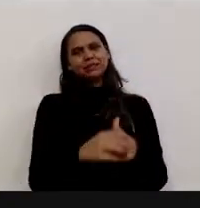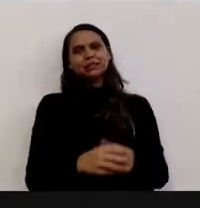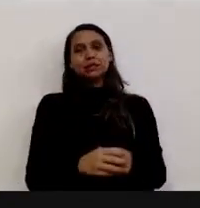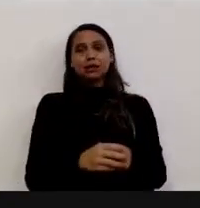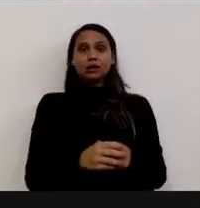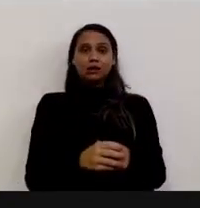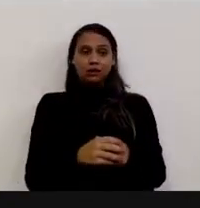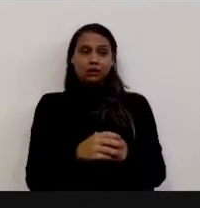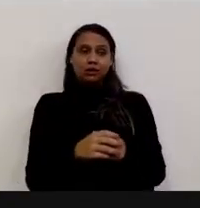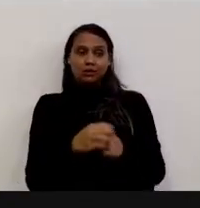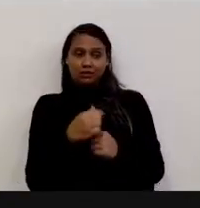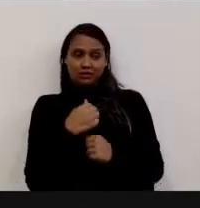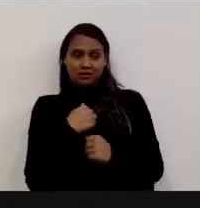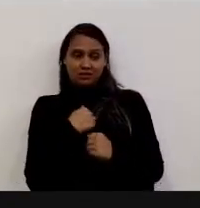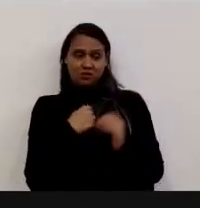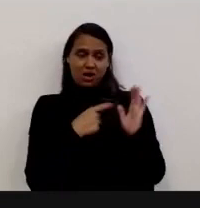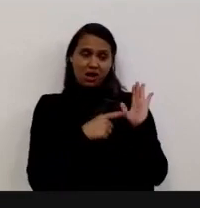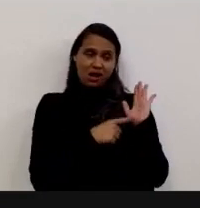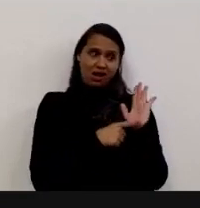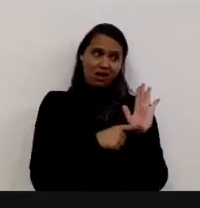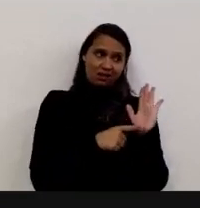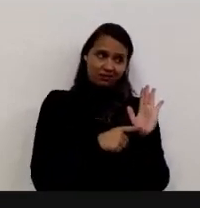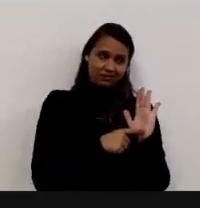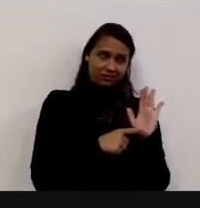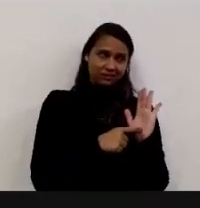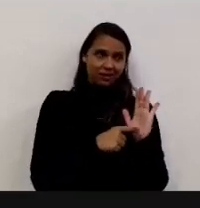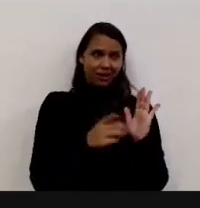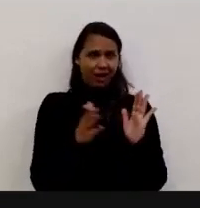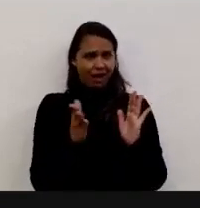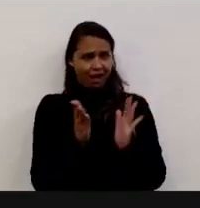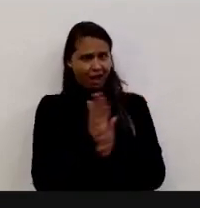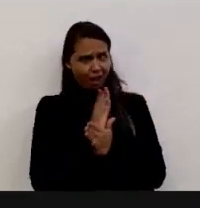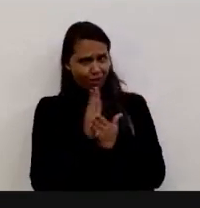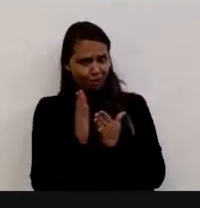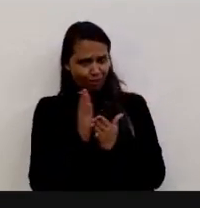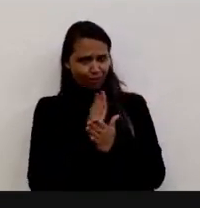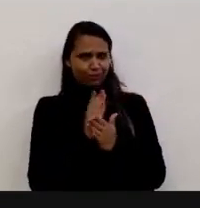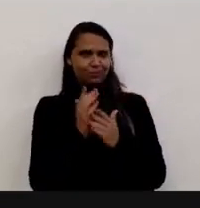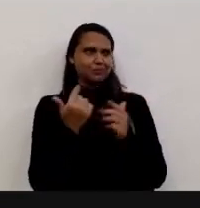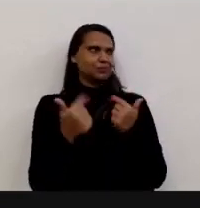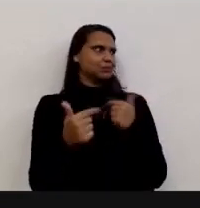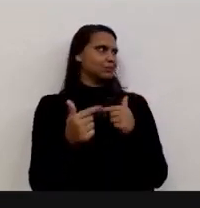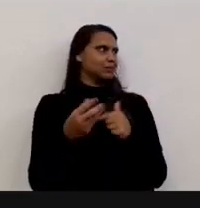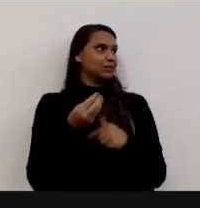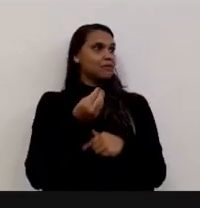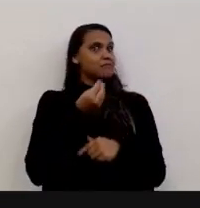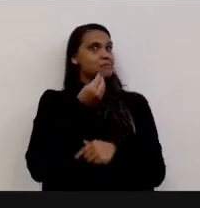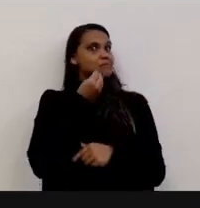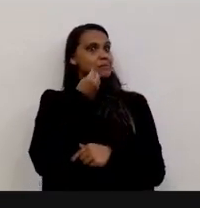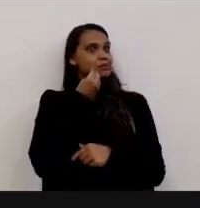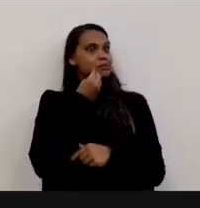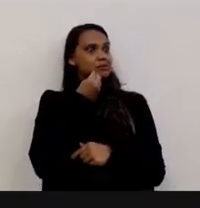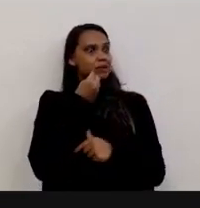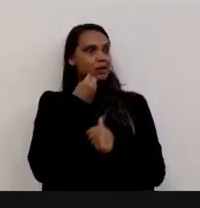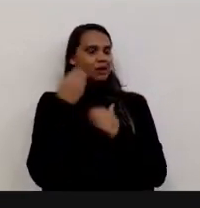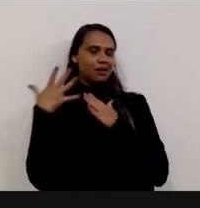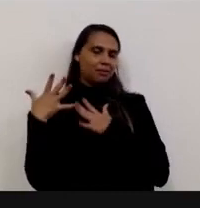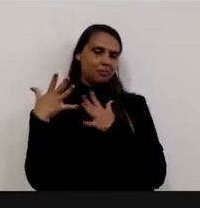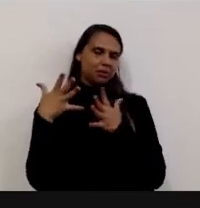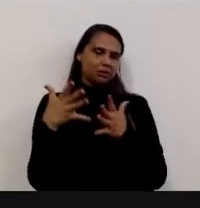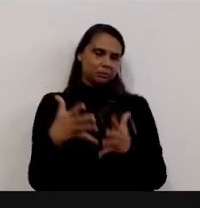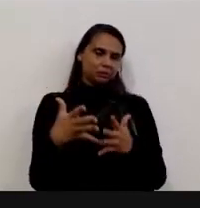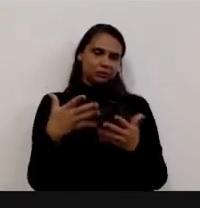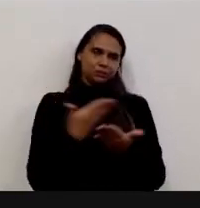ter ajudado, na verdade, eu só ajudei alguns trabalhos, né? Tive o privilégio de poder participar